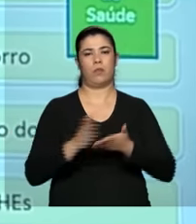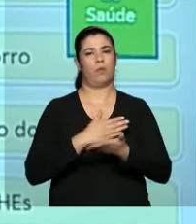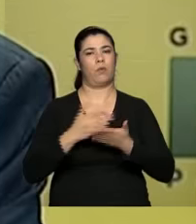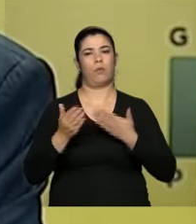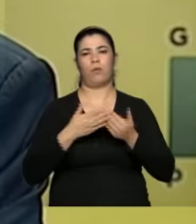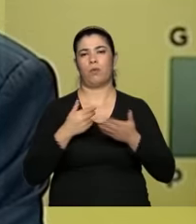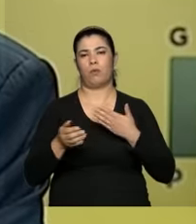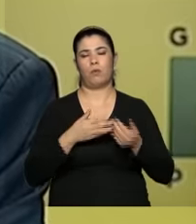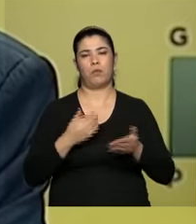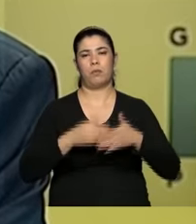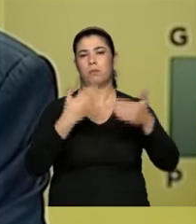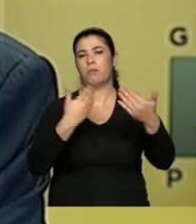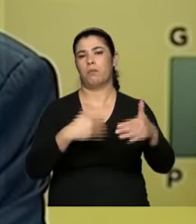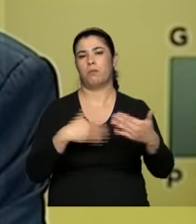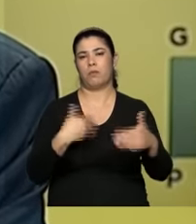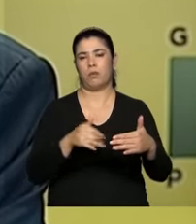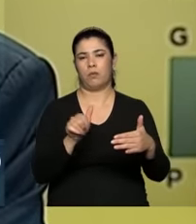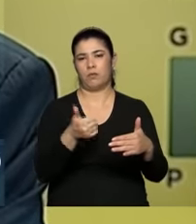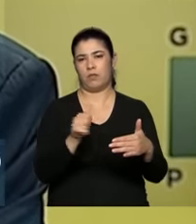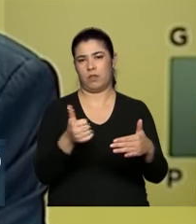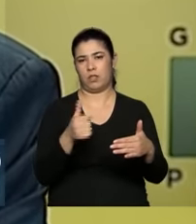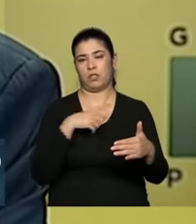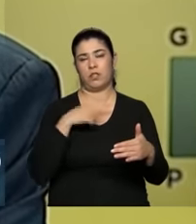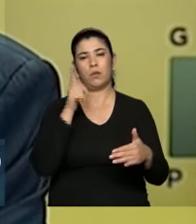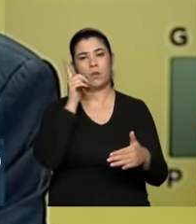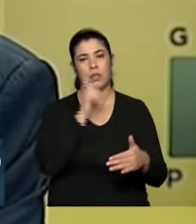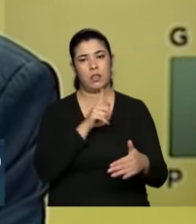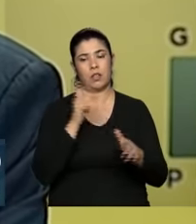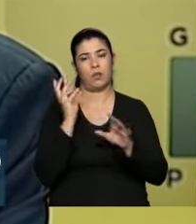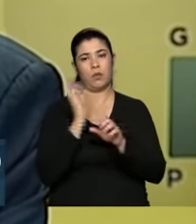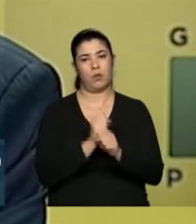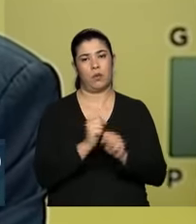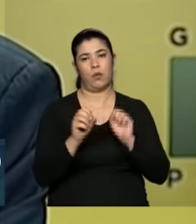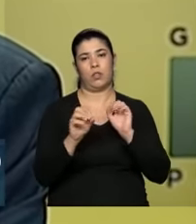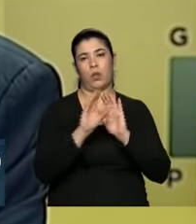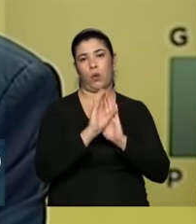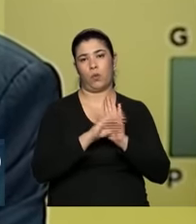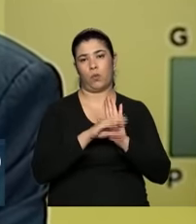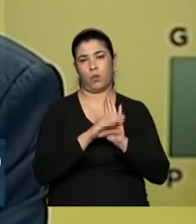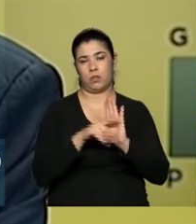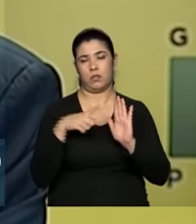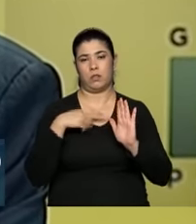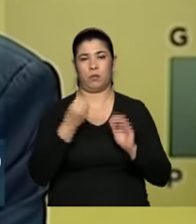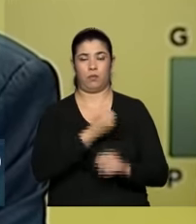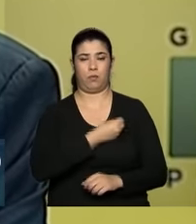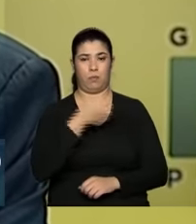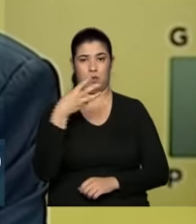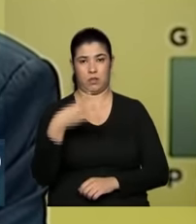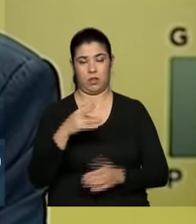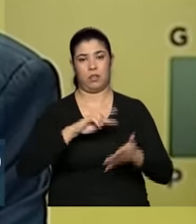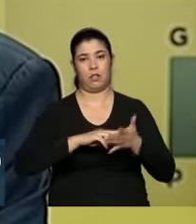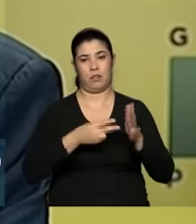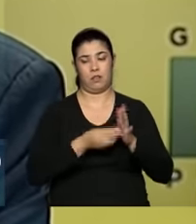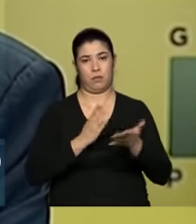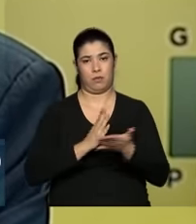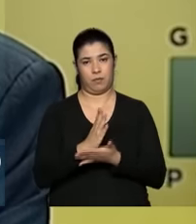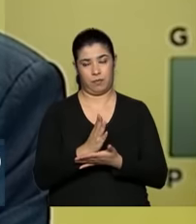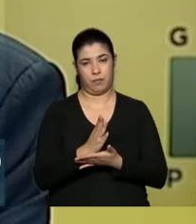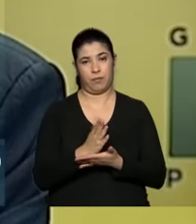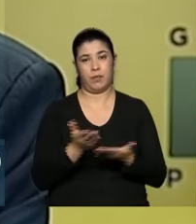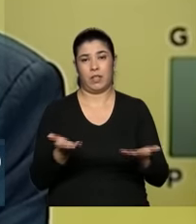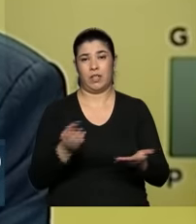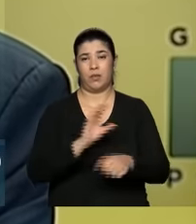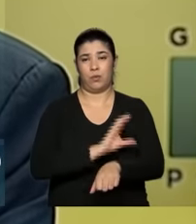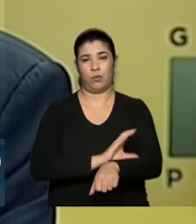uma pessoa preste, o conceito 3, numa escala até 5, é um conceito de aprovação. No caso da medicina, consideramos